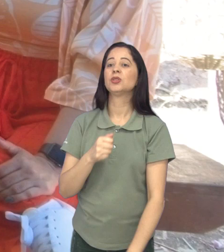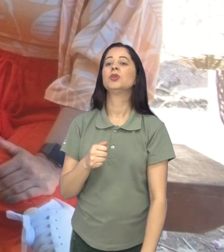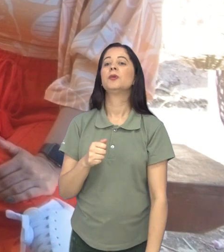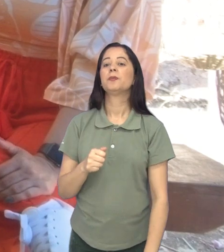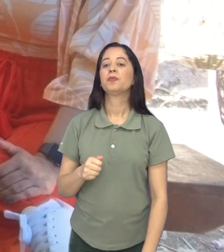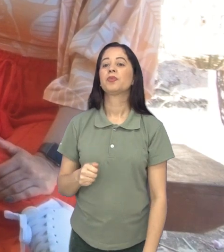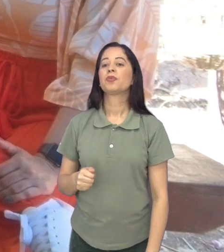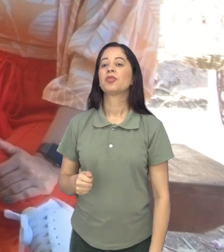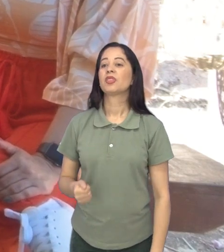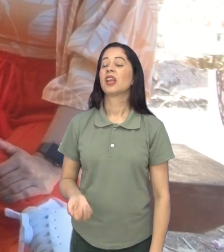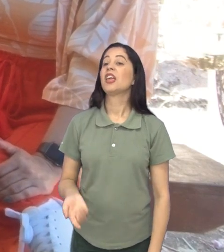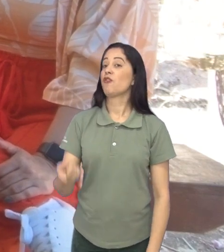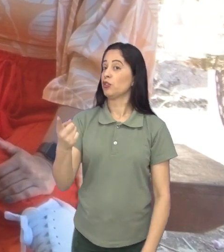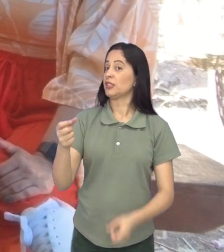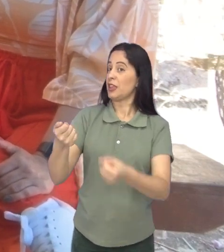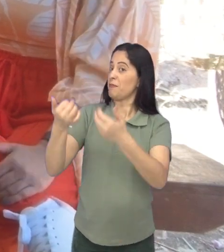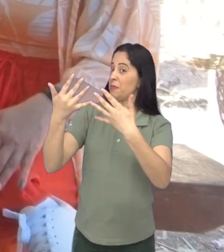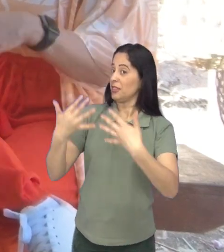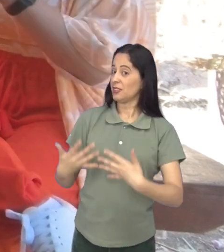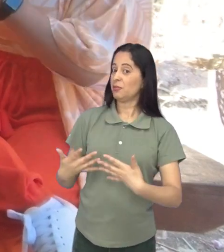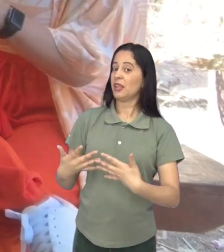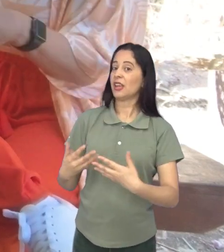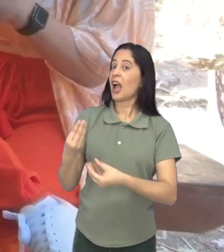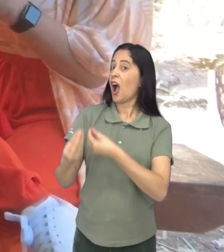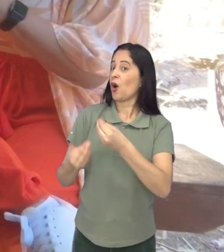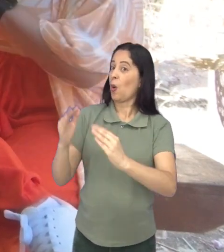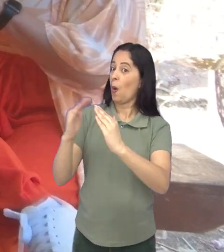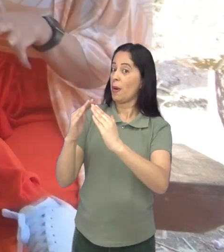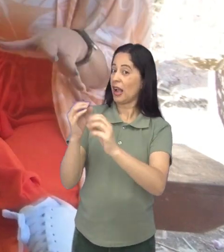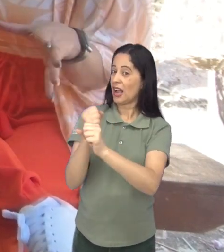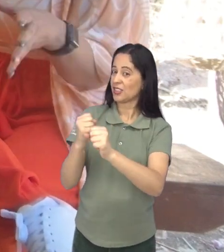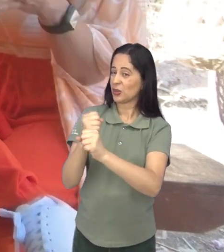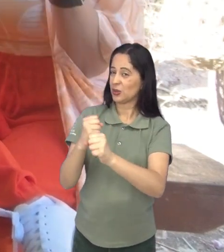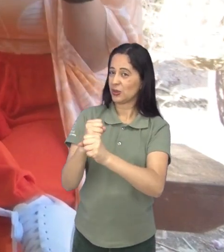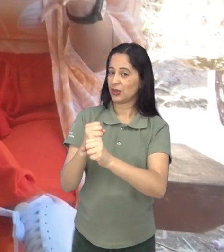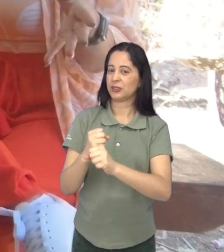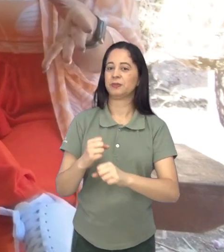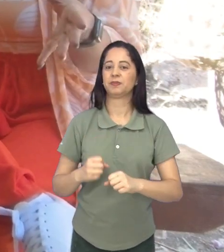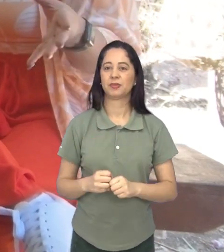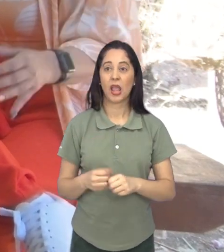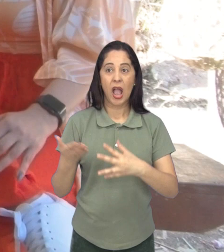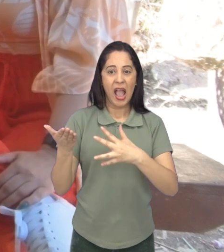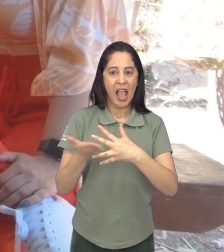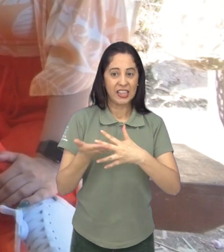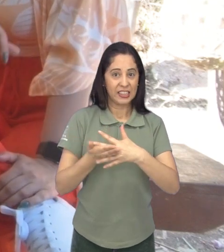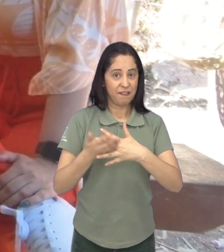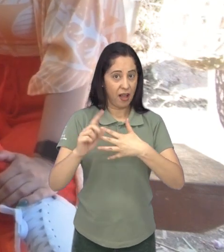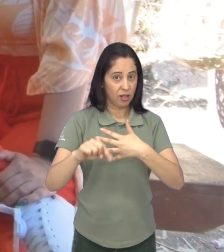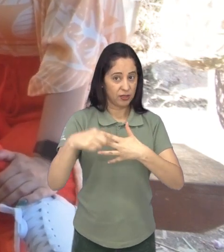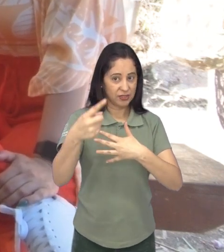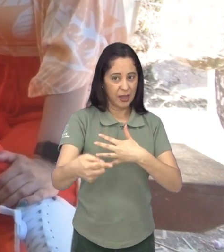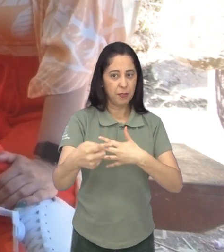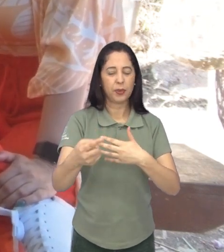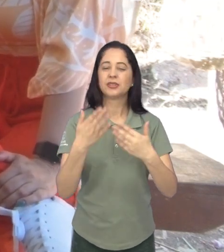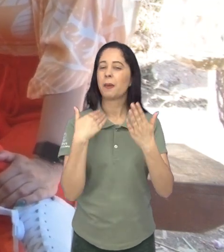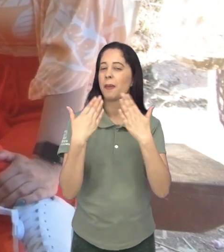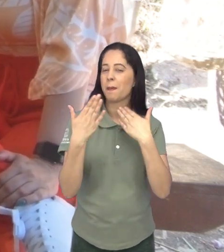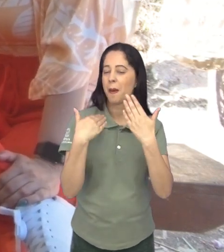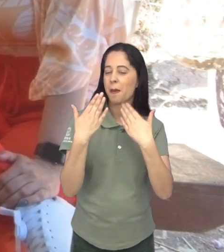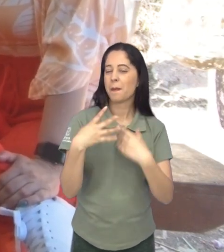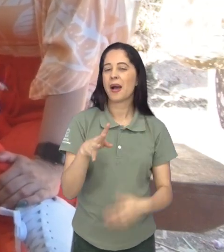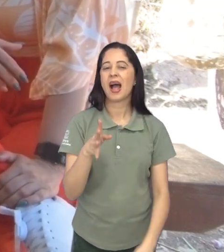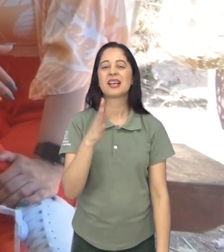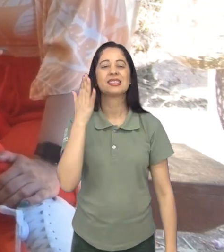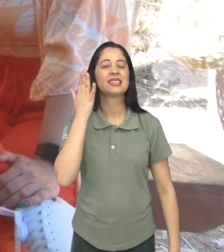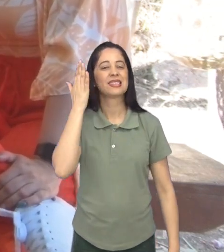falar também da casa que você deseja fazer aí, construir totalmente do bambu. Então não saia daí, que no próximo